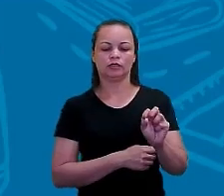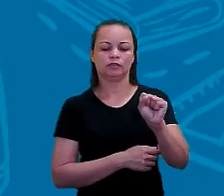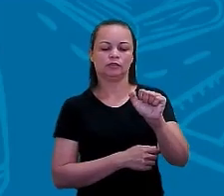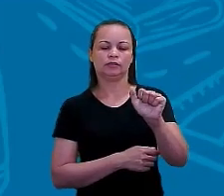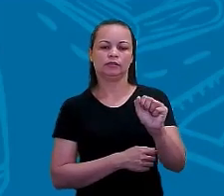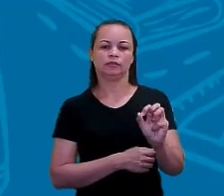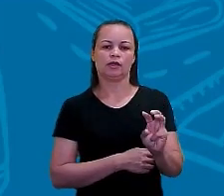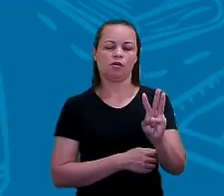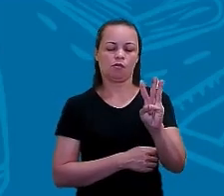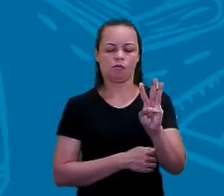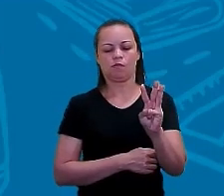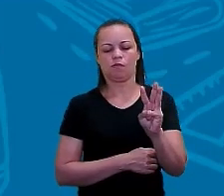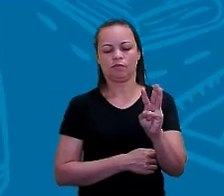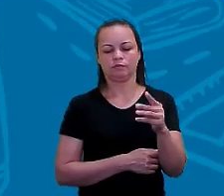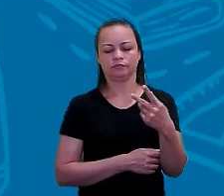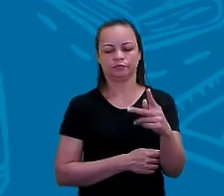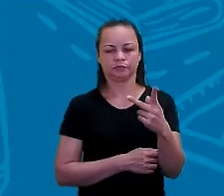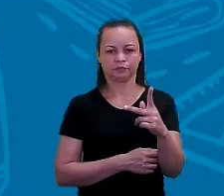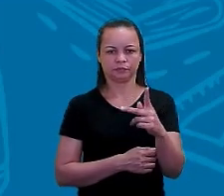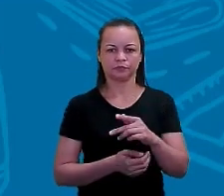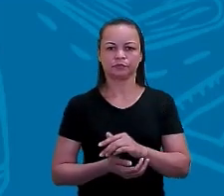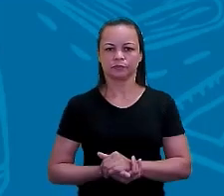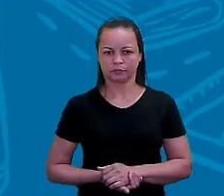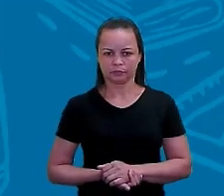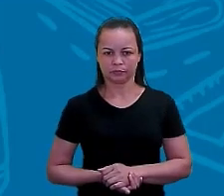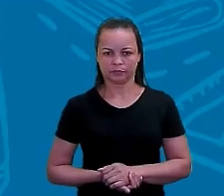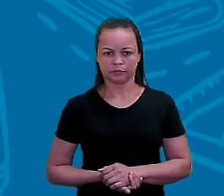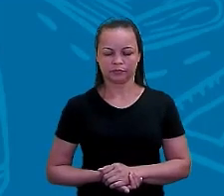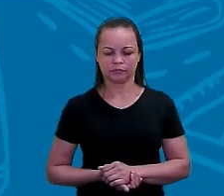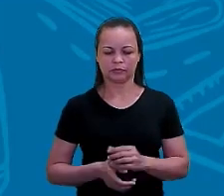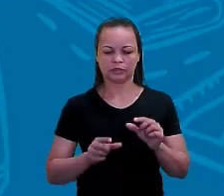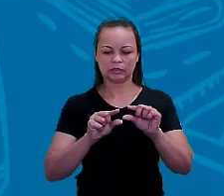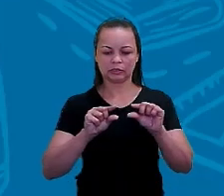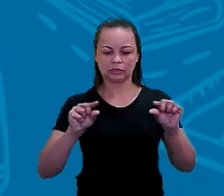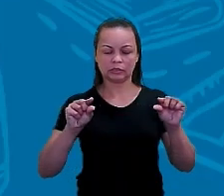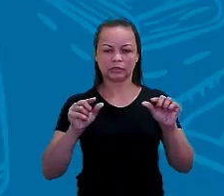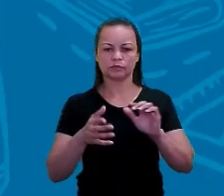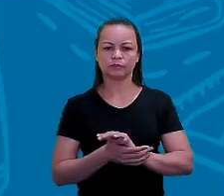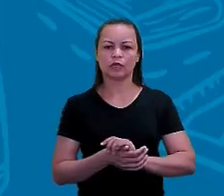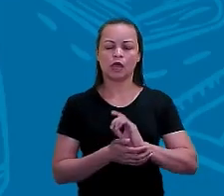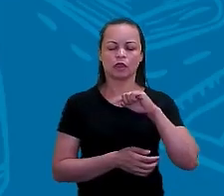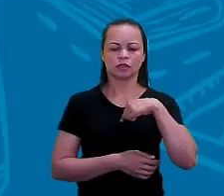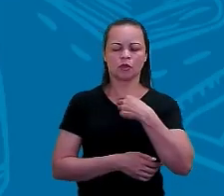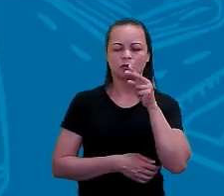Broadway musicals. We saw two Broadway musicals.